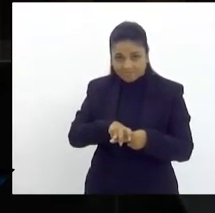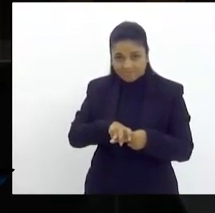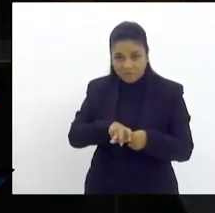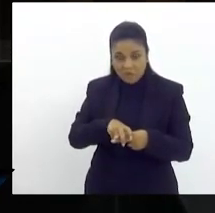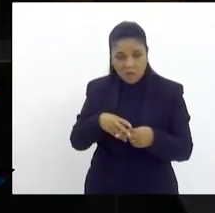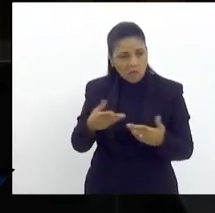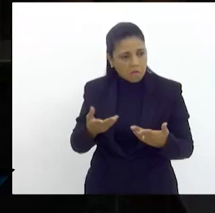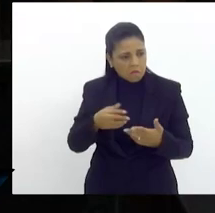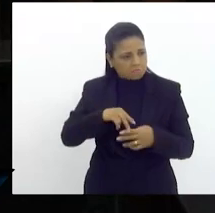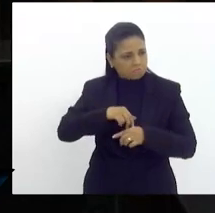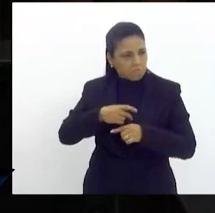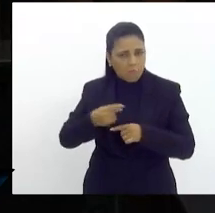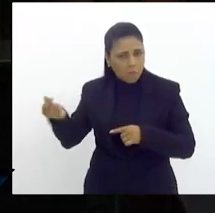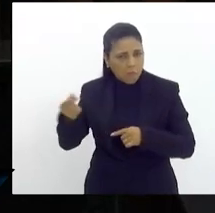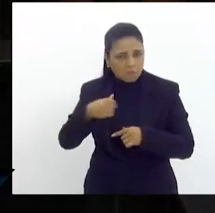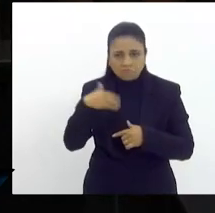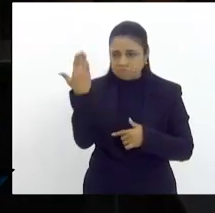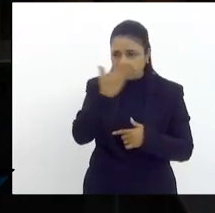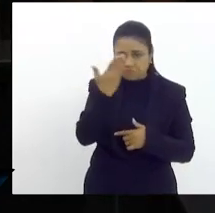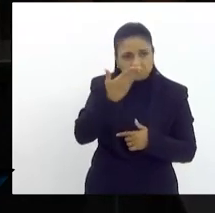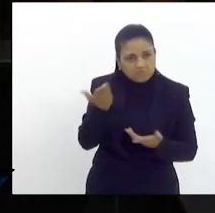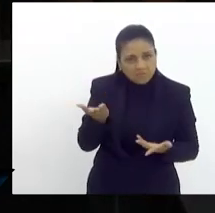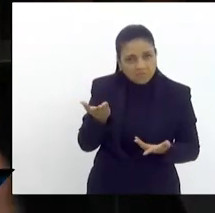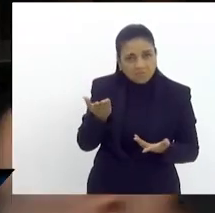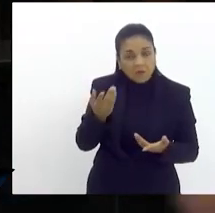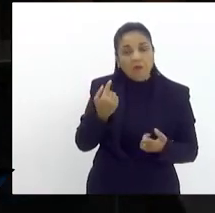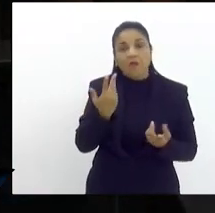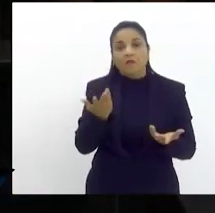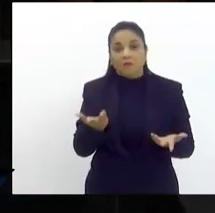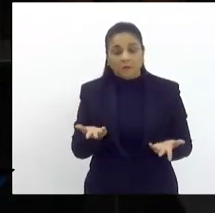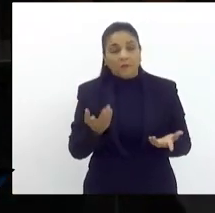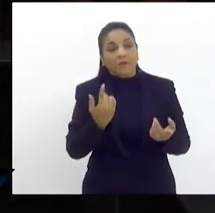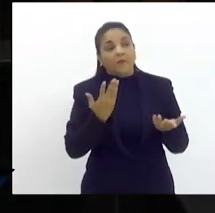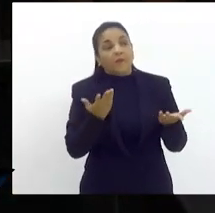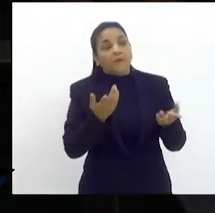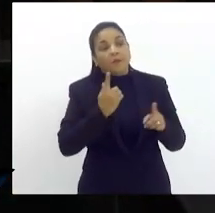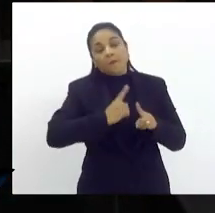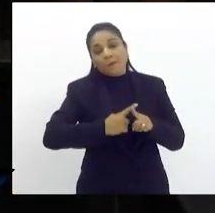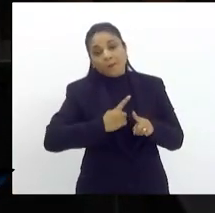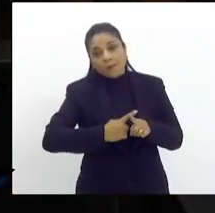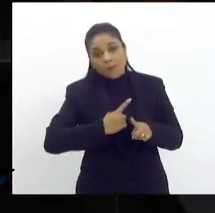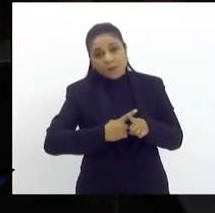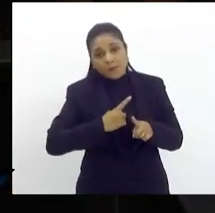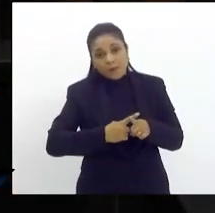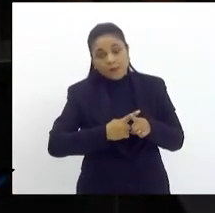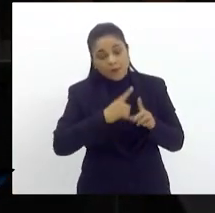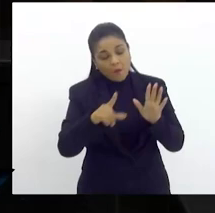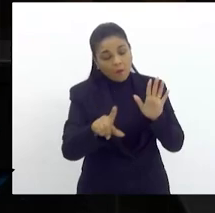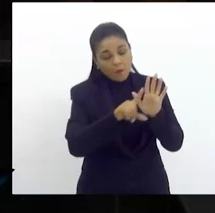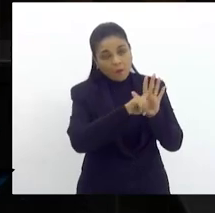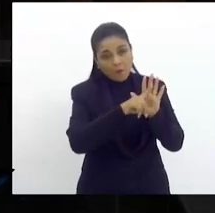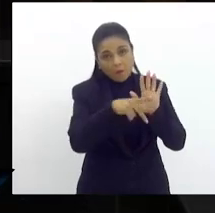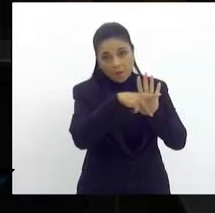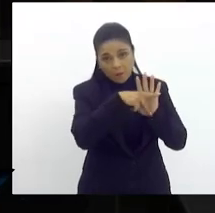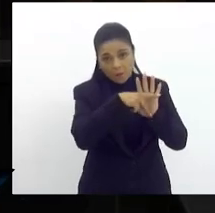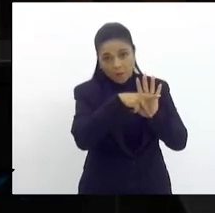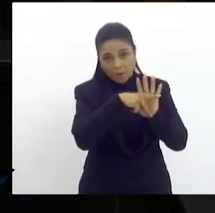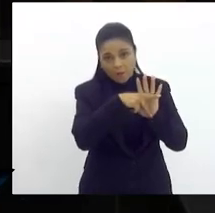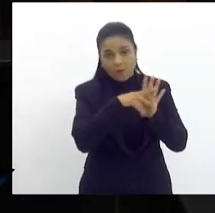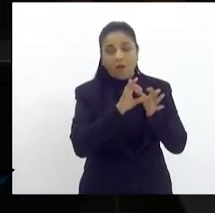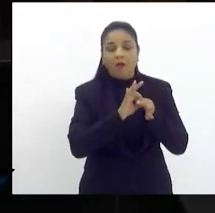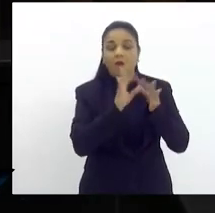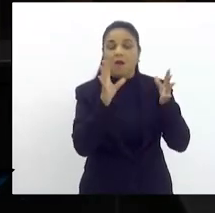o vejo mas porque primeiro que é um projeto autorizativo